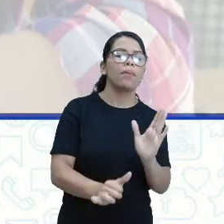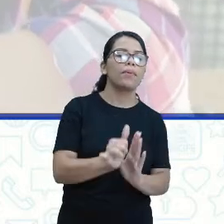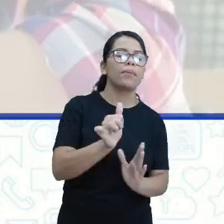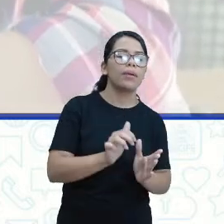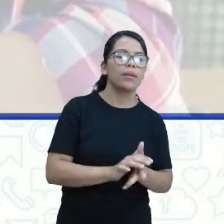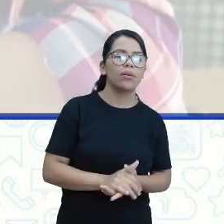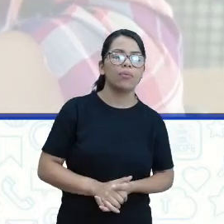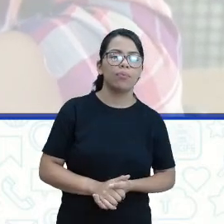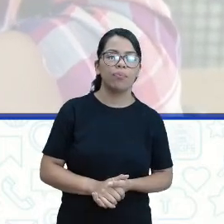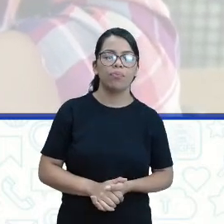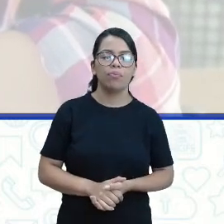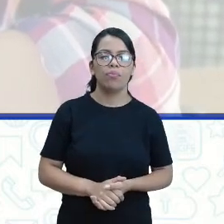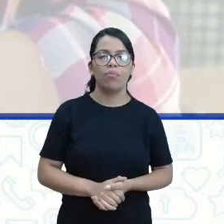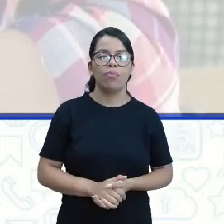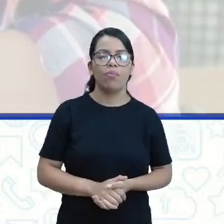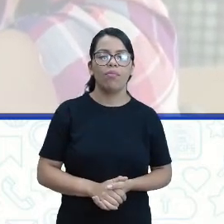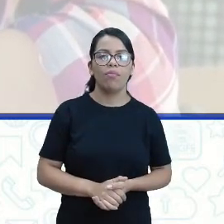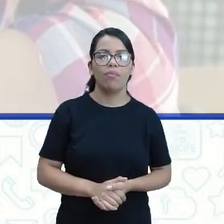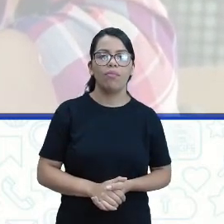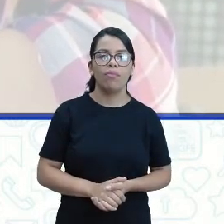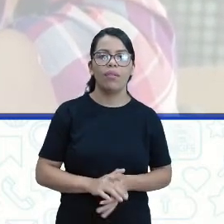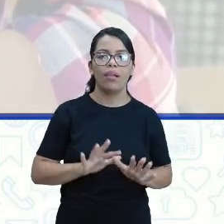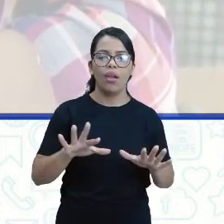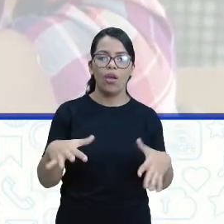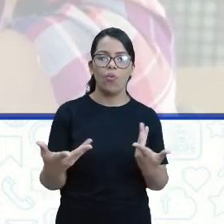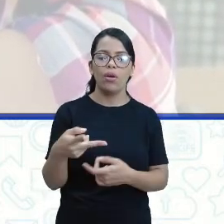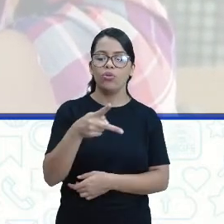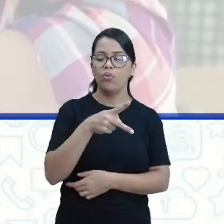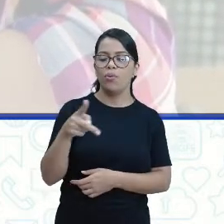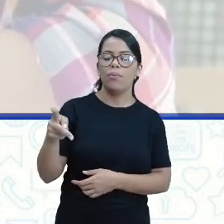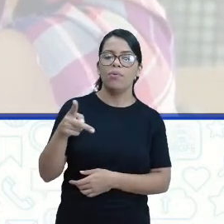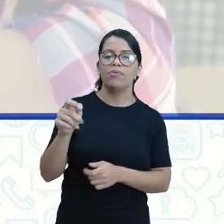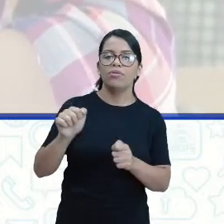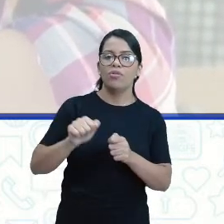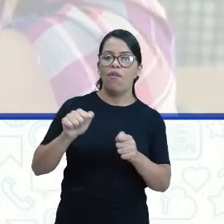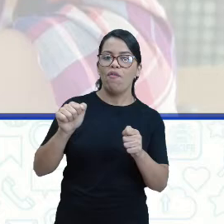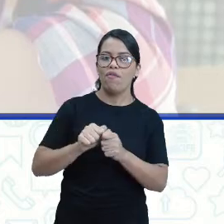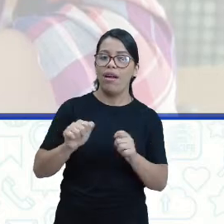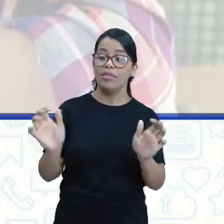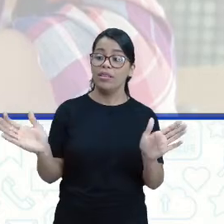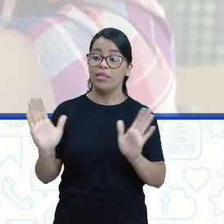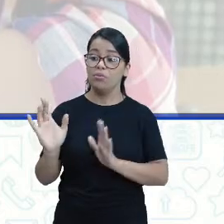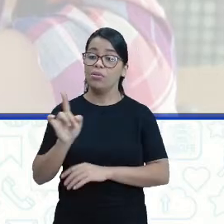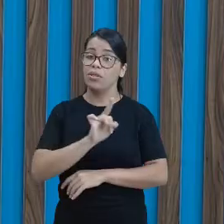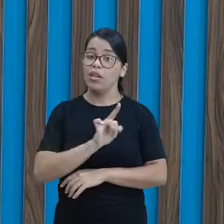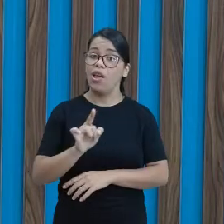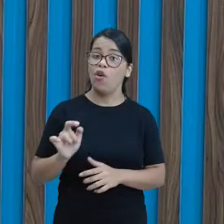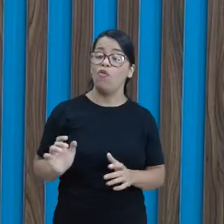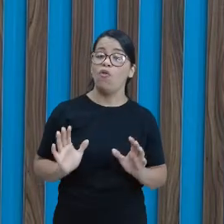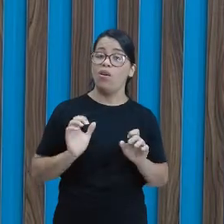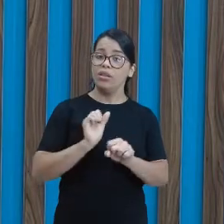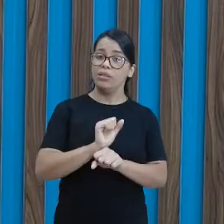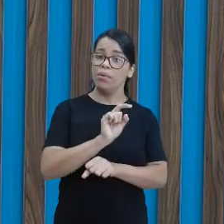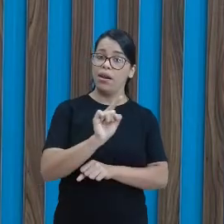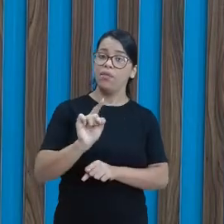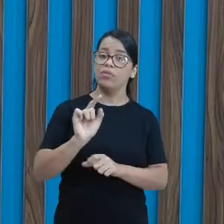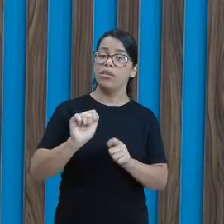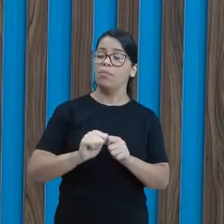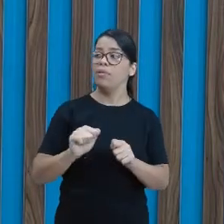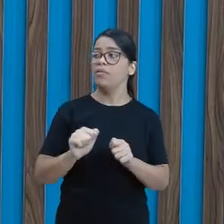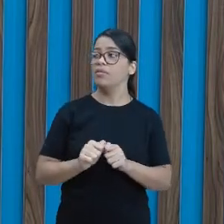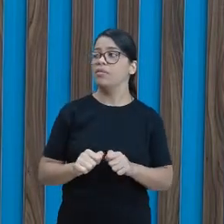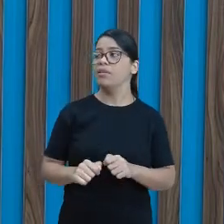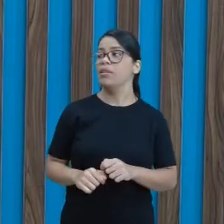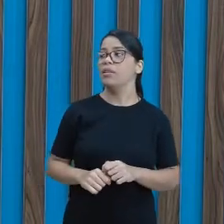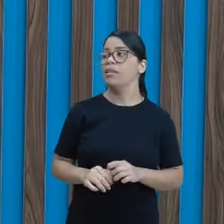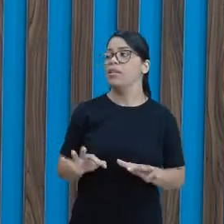hein? Qual agora? Enquanto o professor agora vai às considerações finais, eu volto com a resposta enquanto vocês pensam. Vamos lá, professor. Será que eu gostei de fazer o passinho aqui